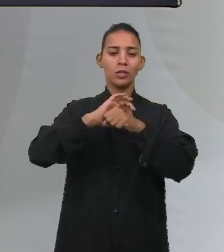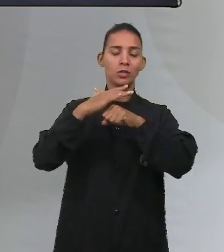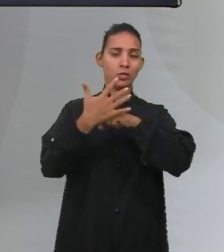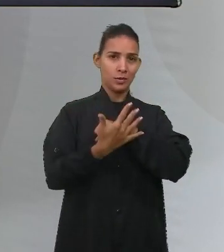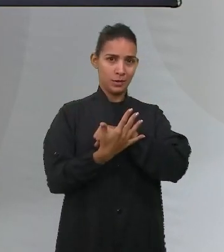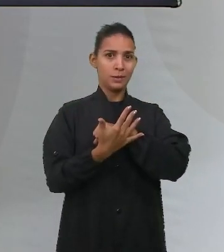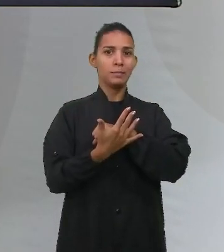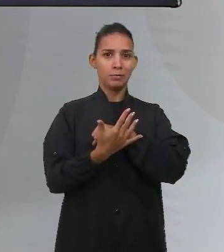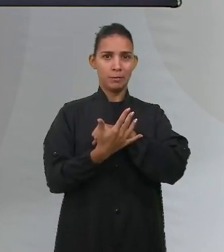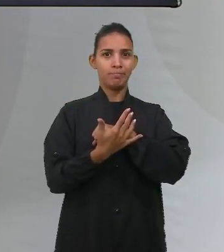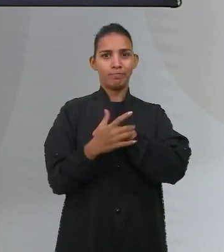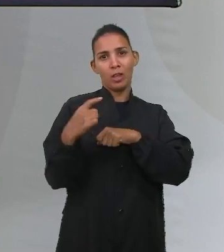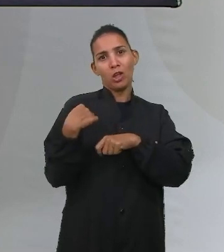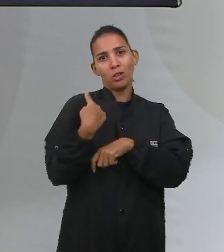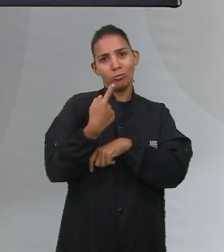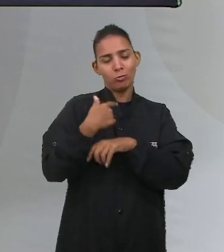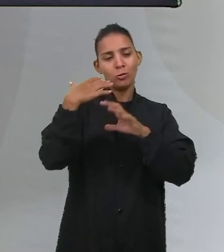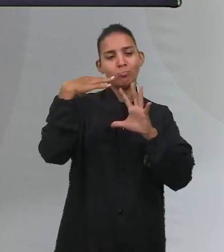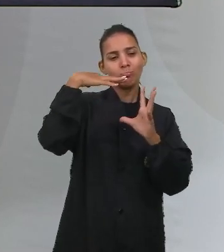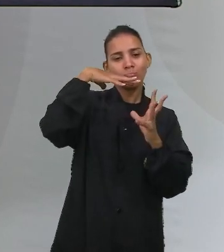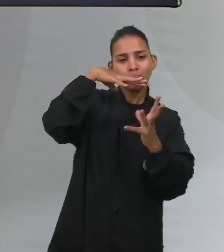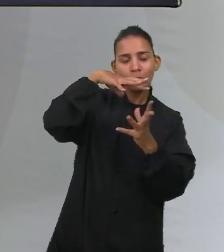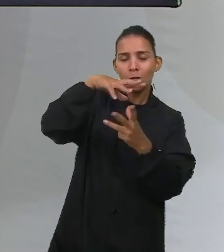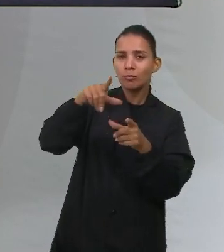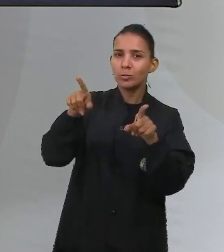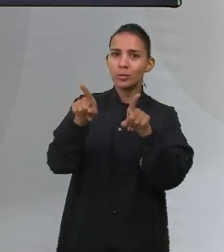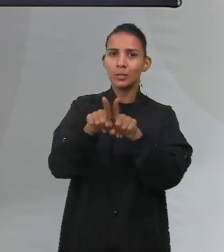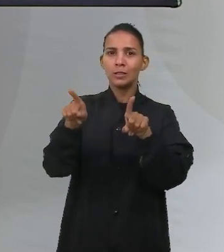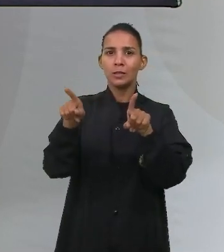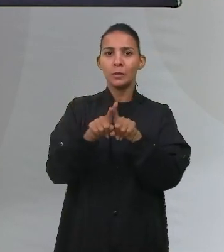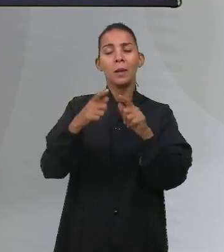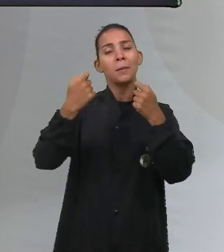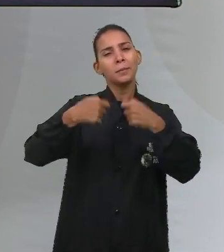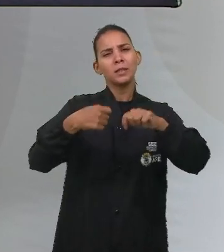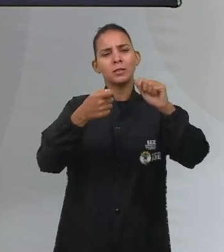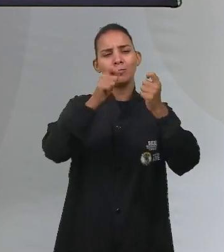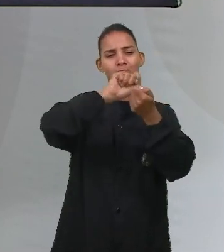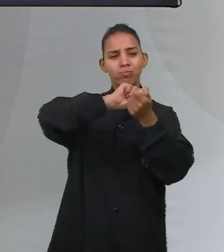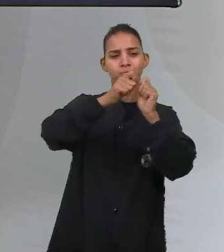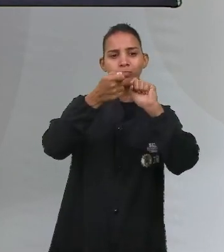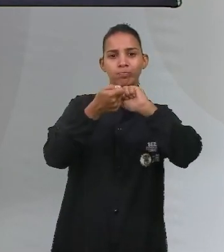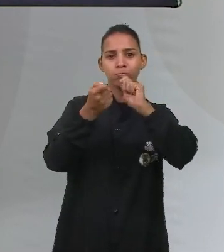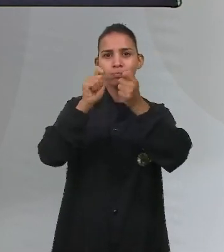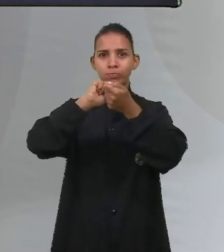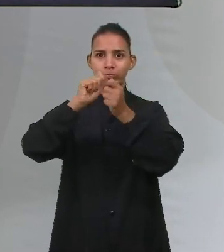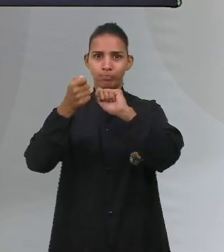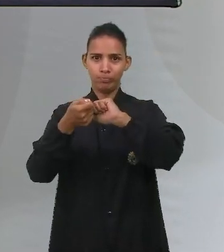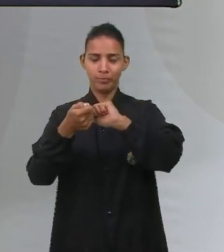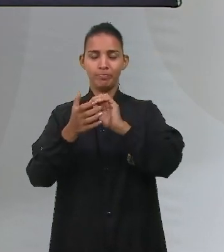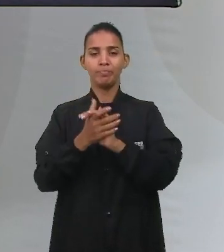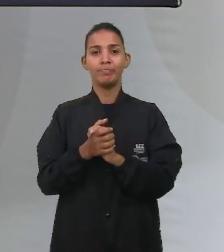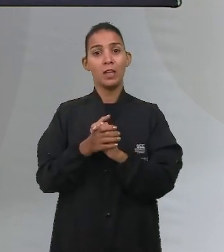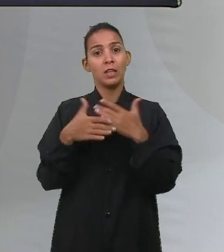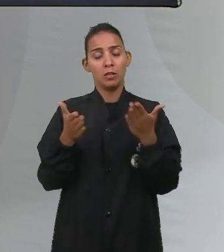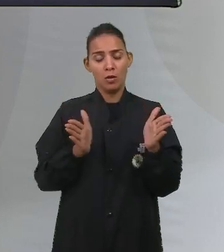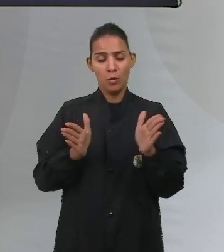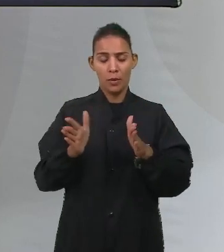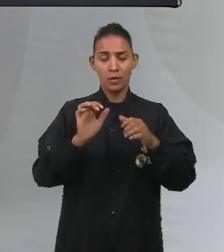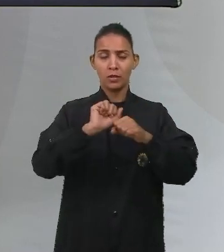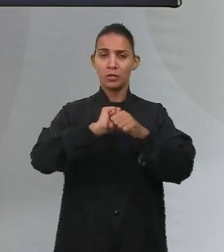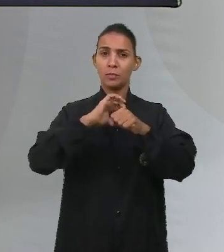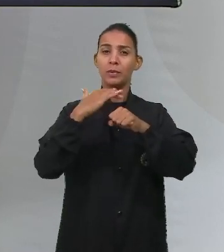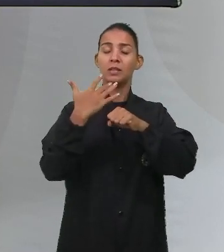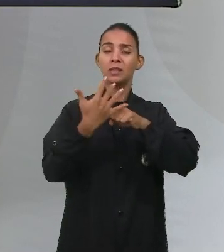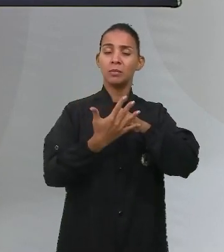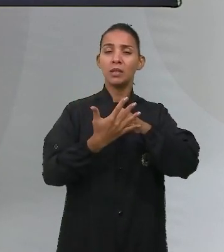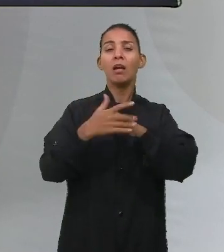mundo inteiro, digamos assim, teve que se submeter. E a pandemia, quer queira, quer não, ela